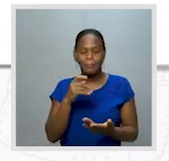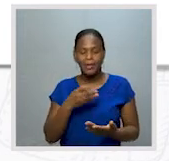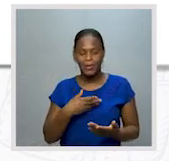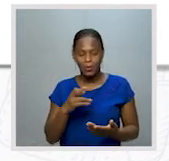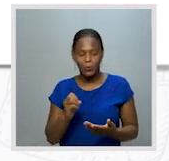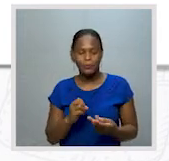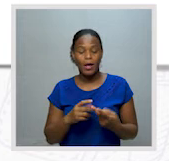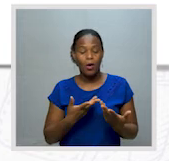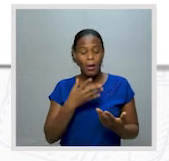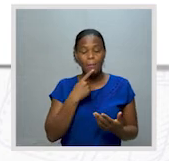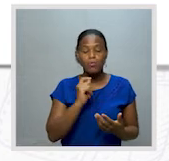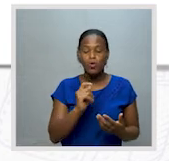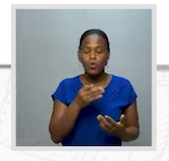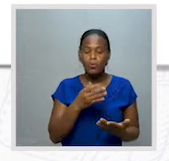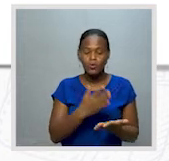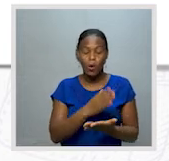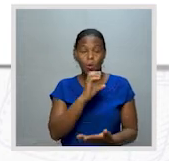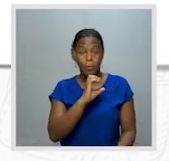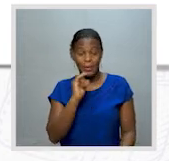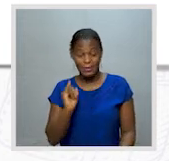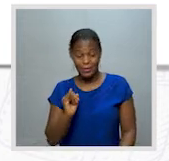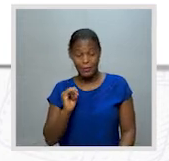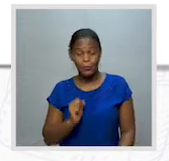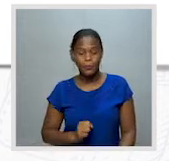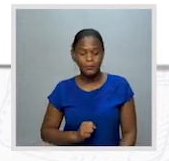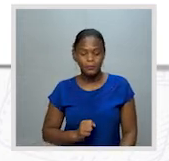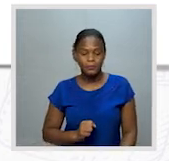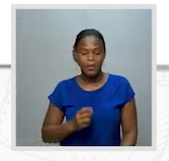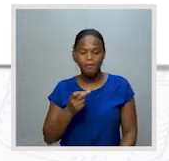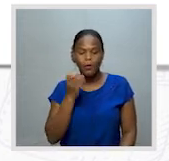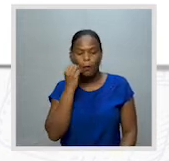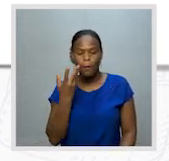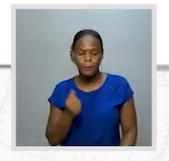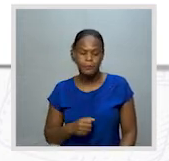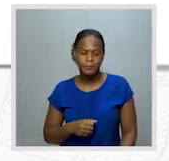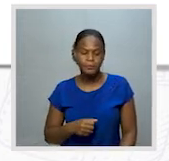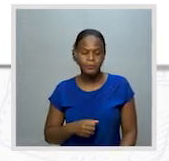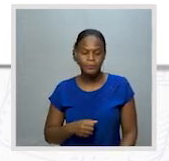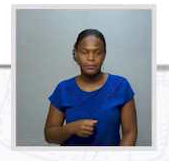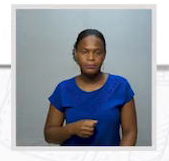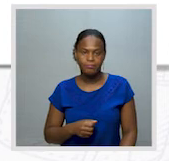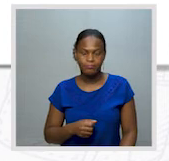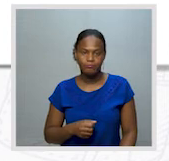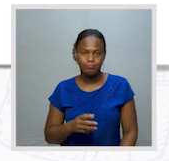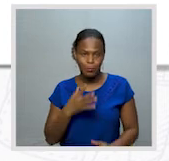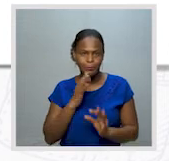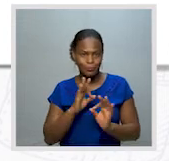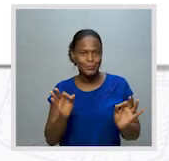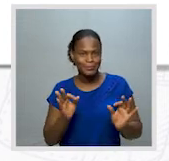formos pronominalizar apenas o complemento indireto, como é que ficariam?